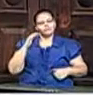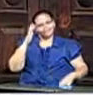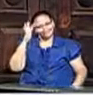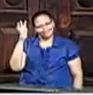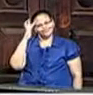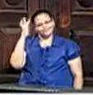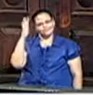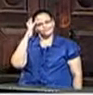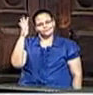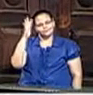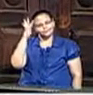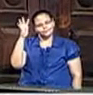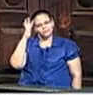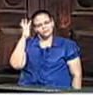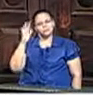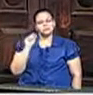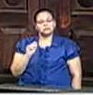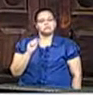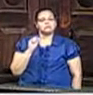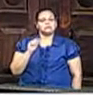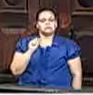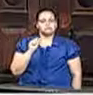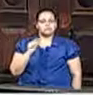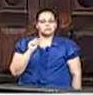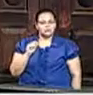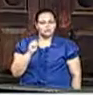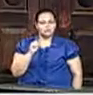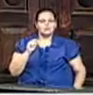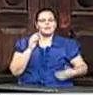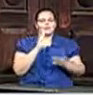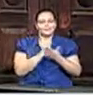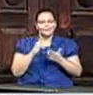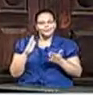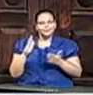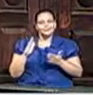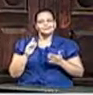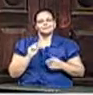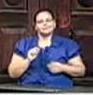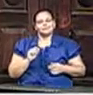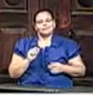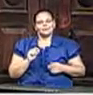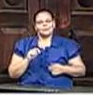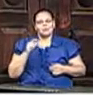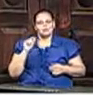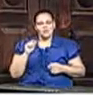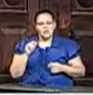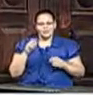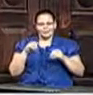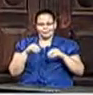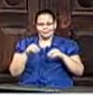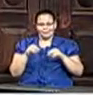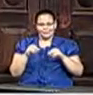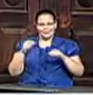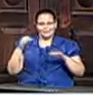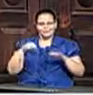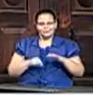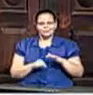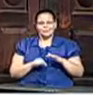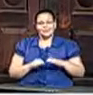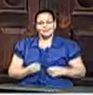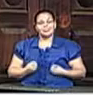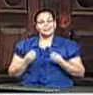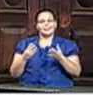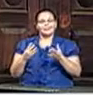Imaginar que, acabando com a nacionalização do subsolo, entregou a Vale do Rio